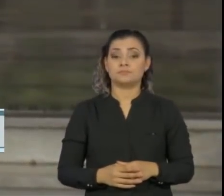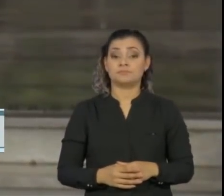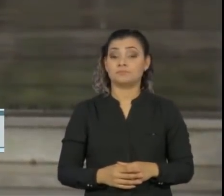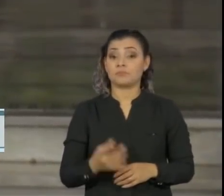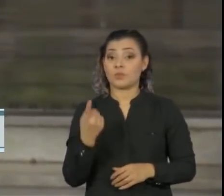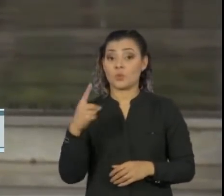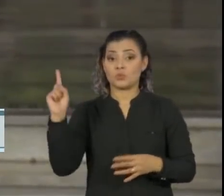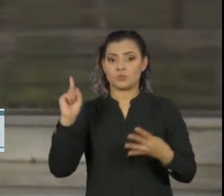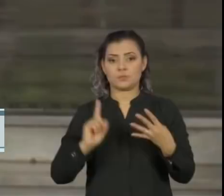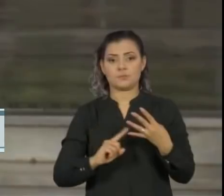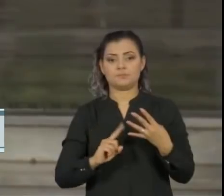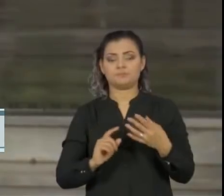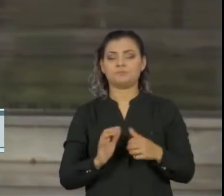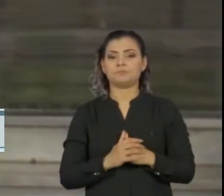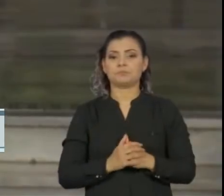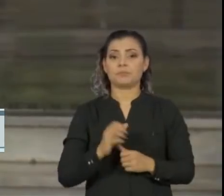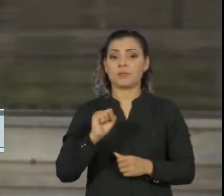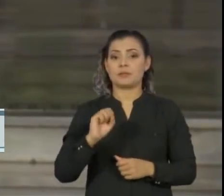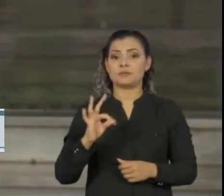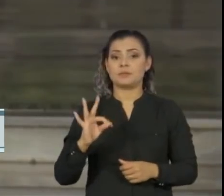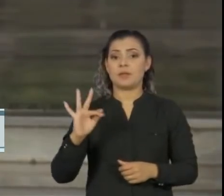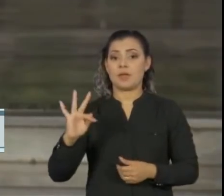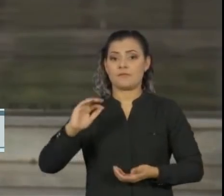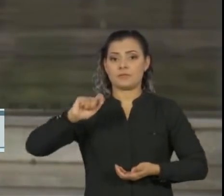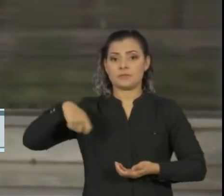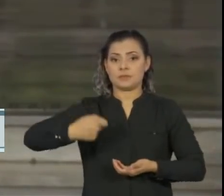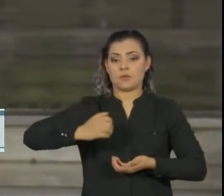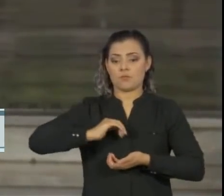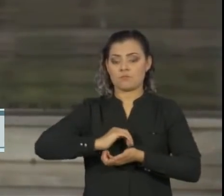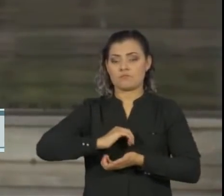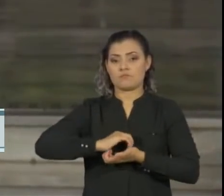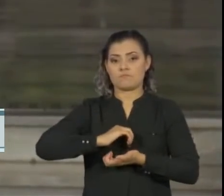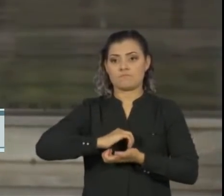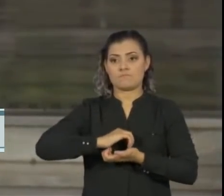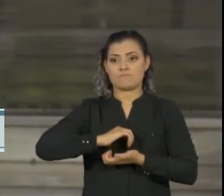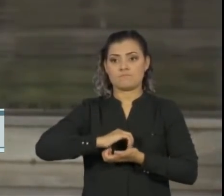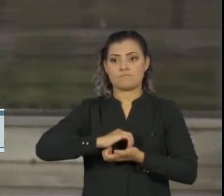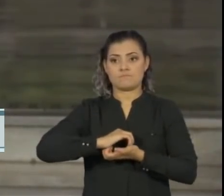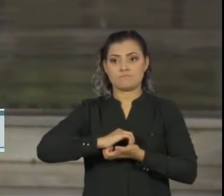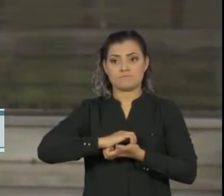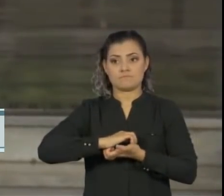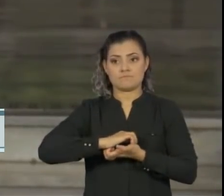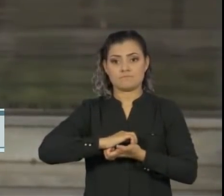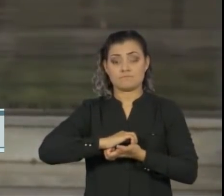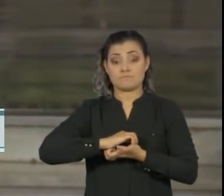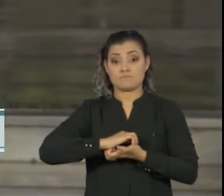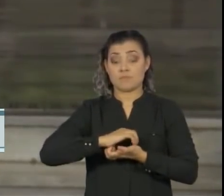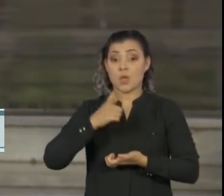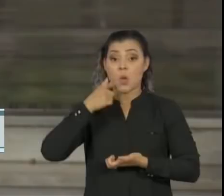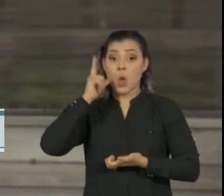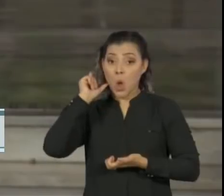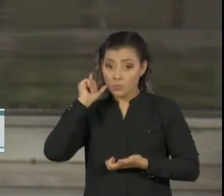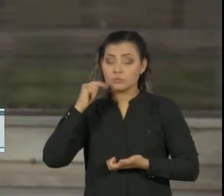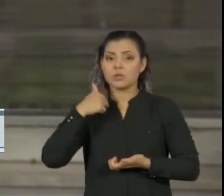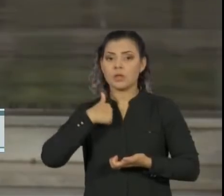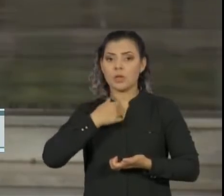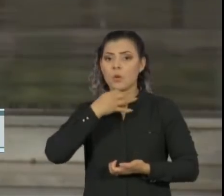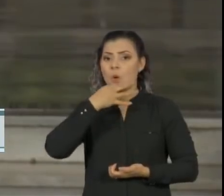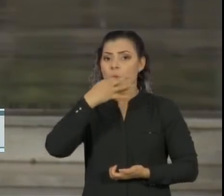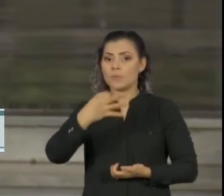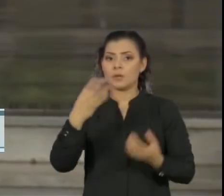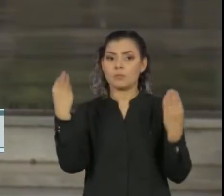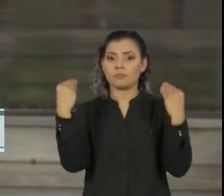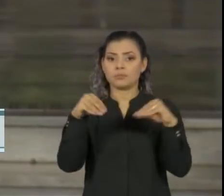Última mensagem, STF, o Supremo Tribunal Federal. Eu ontem manifestei